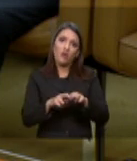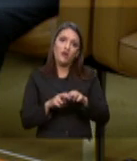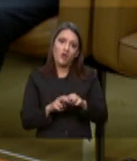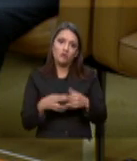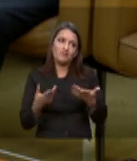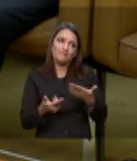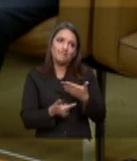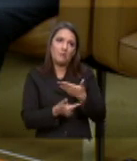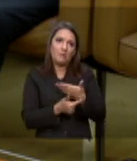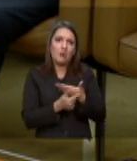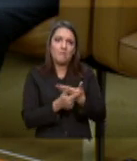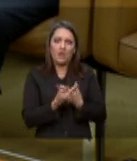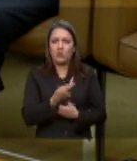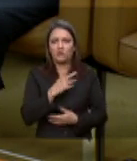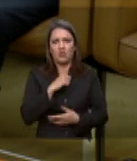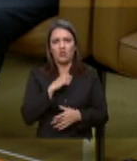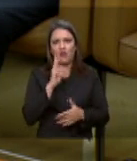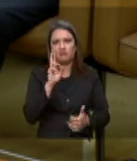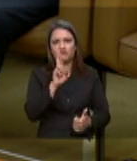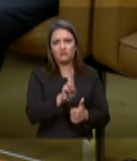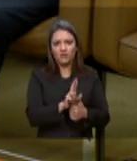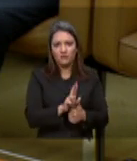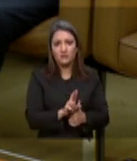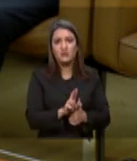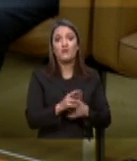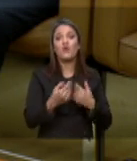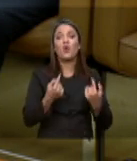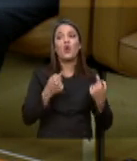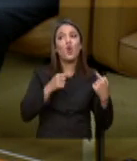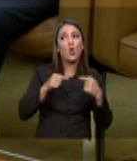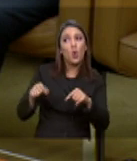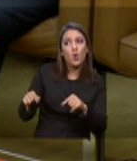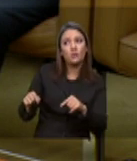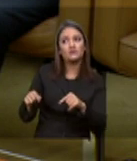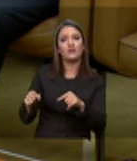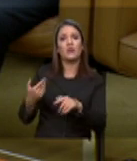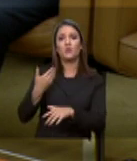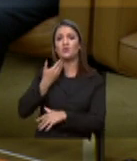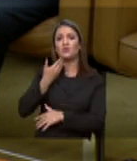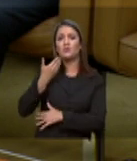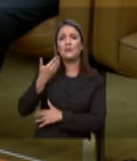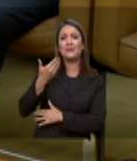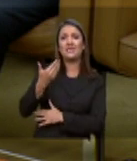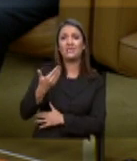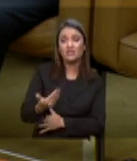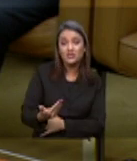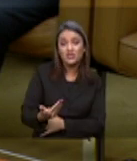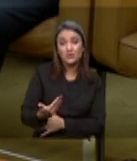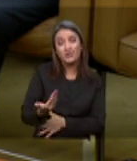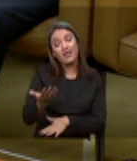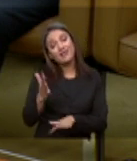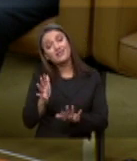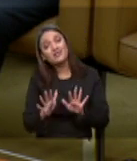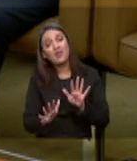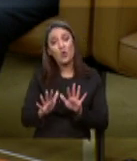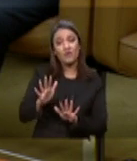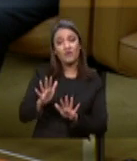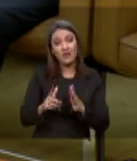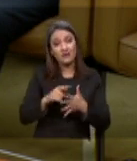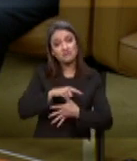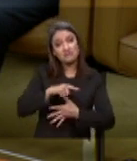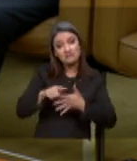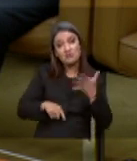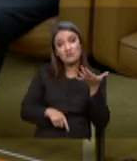o deferimento dos pedidos que talvez as ações todas tenham